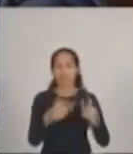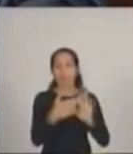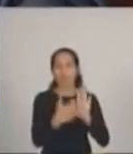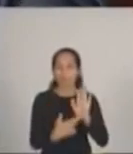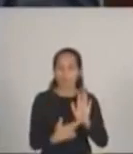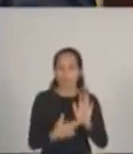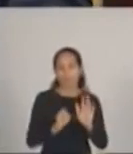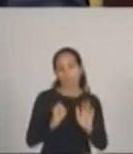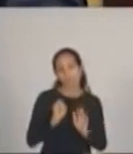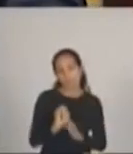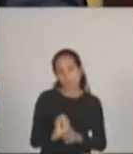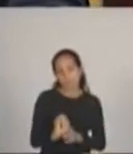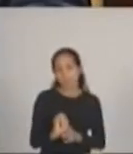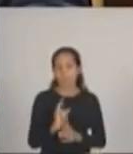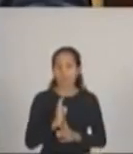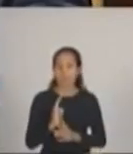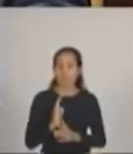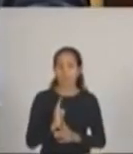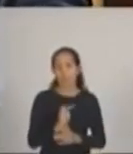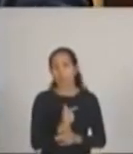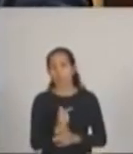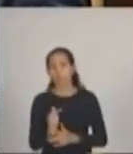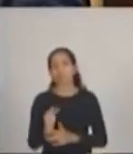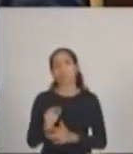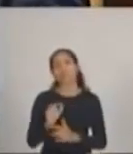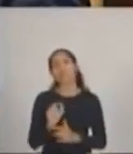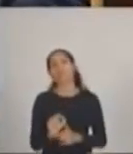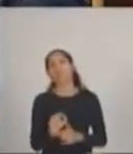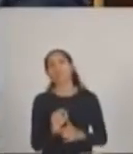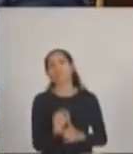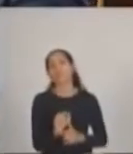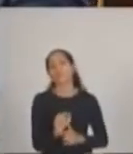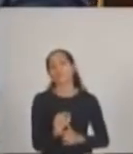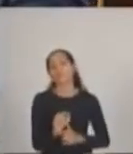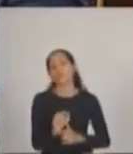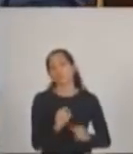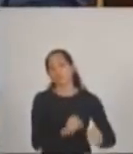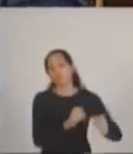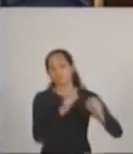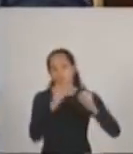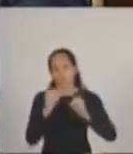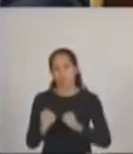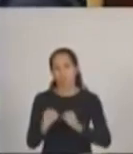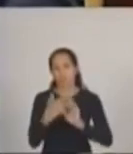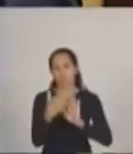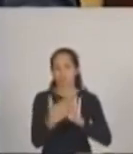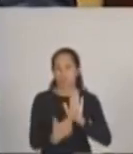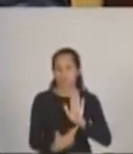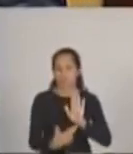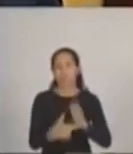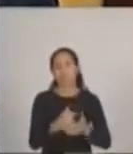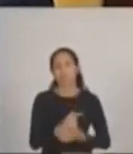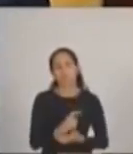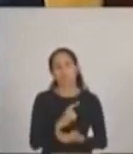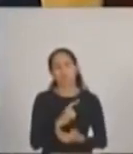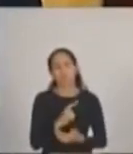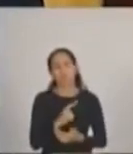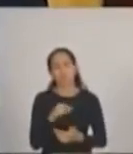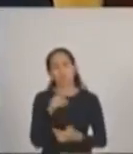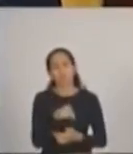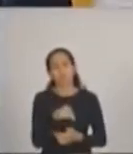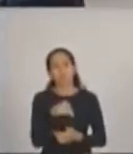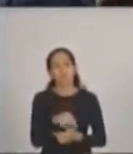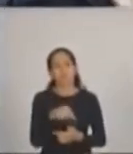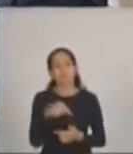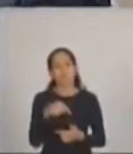haja hipótese de exorbitação do poder regulamentar. Esta Casa, no ano, senhor